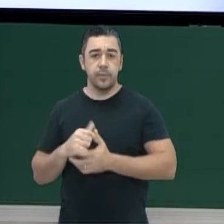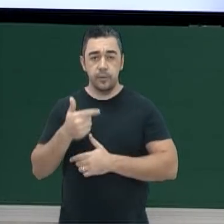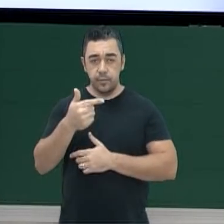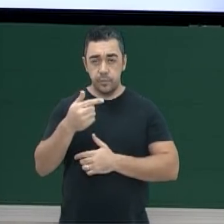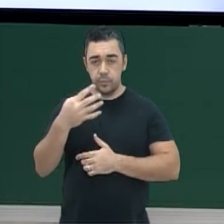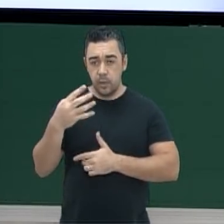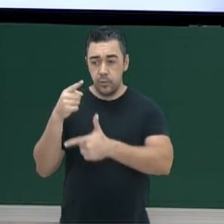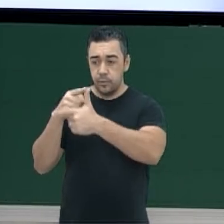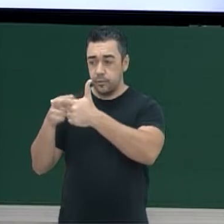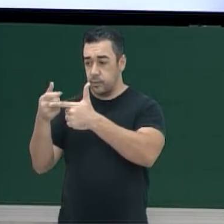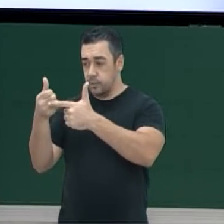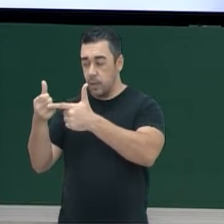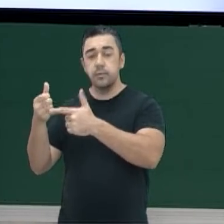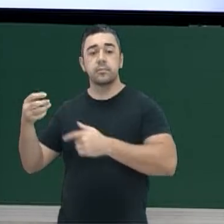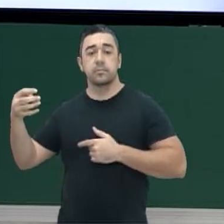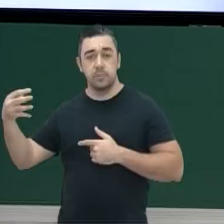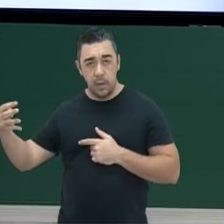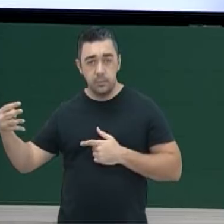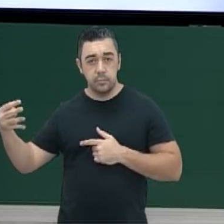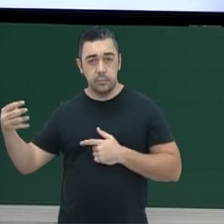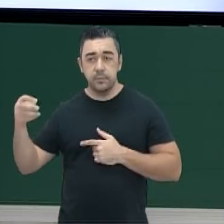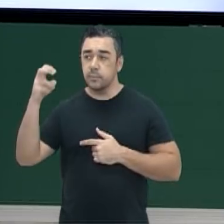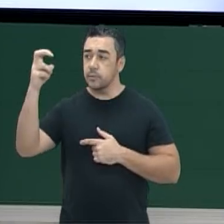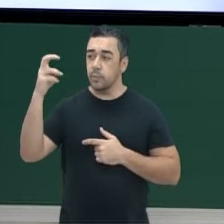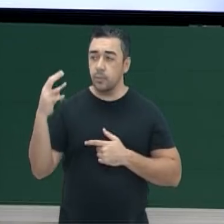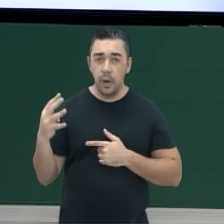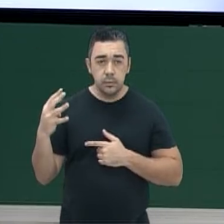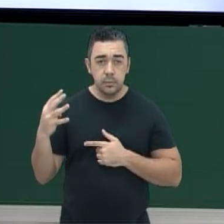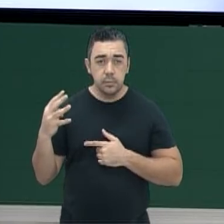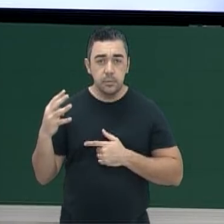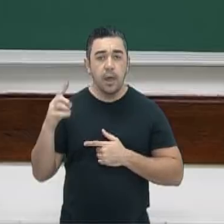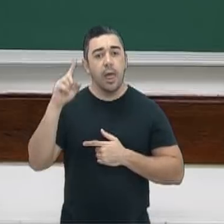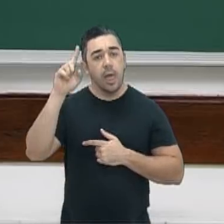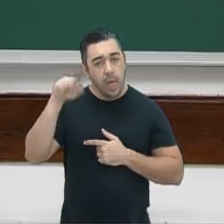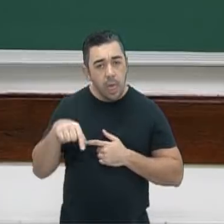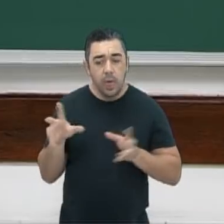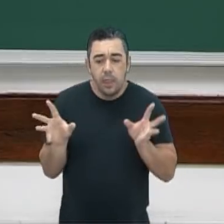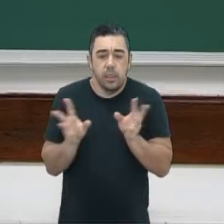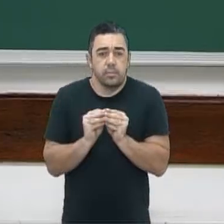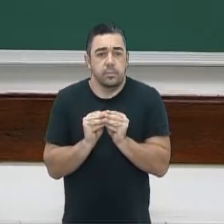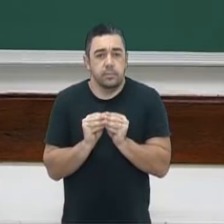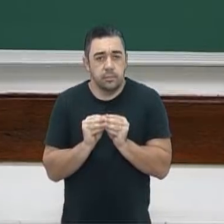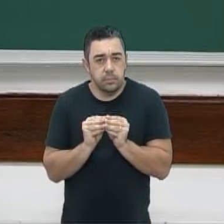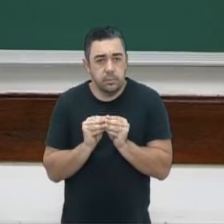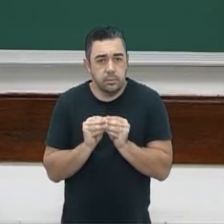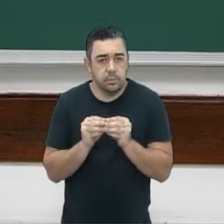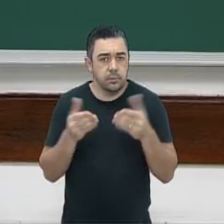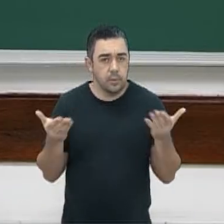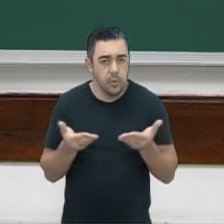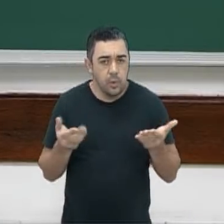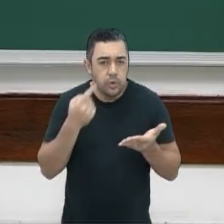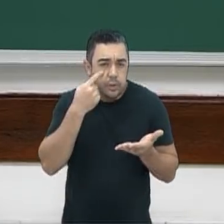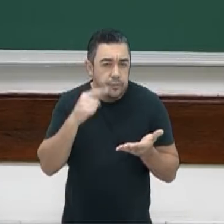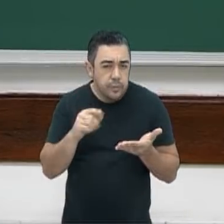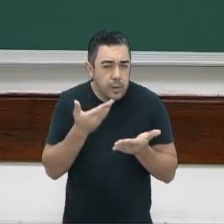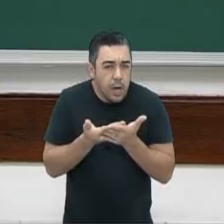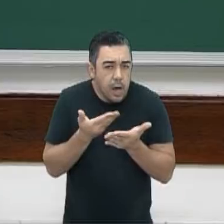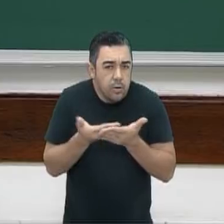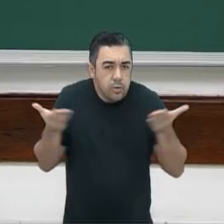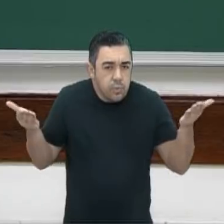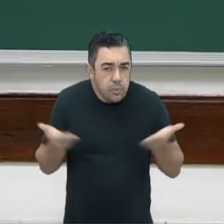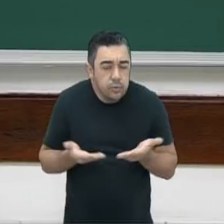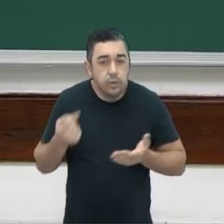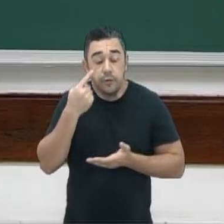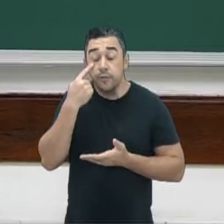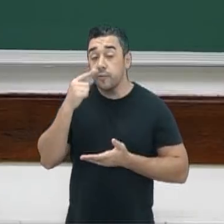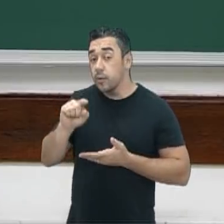dividido por 6 dá 4. Então, isso é a ideia de simplificação. Então, o que a gente viu na aula de hoje?